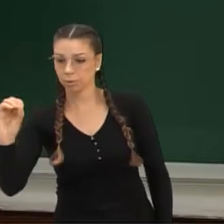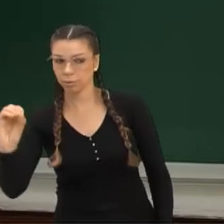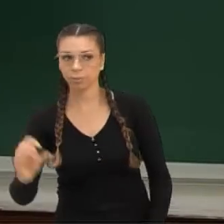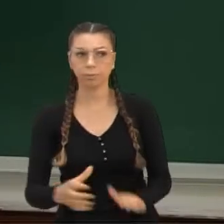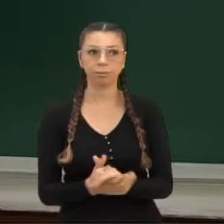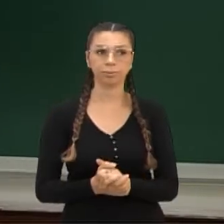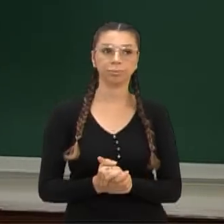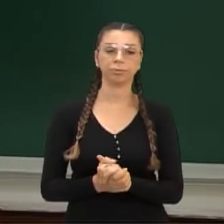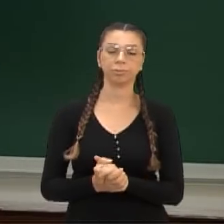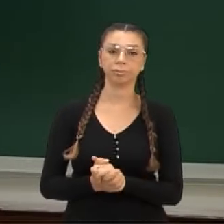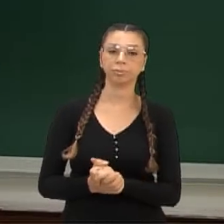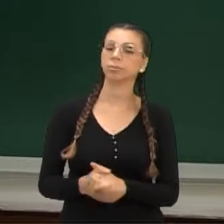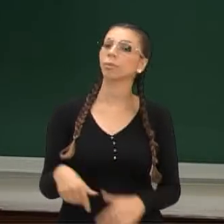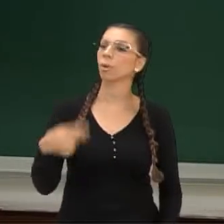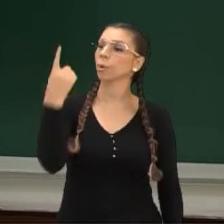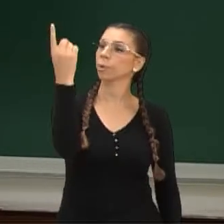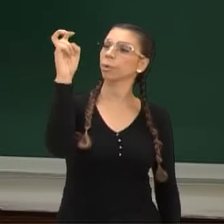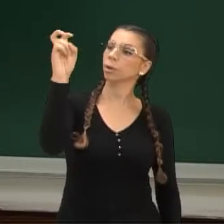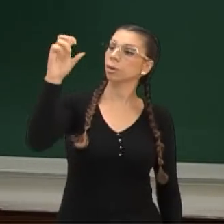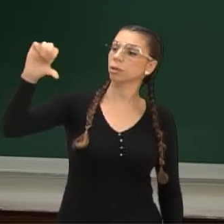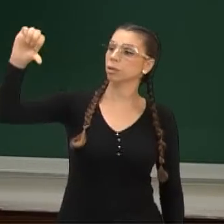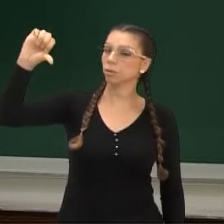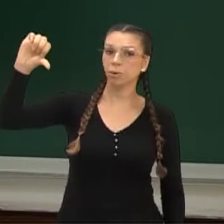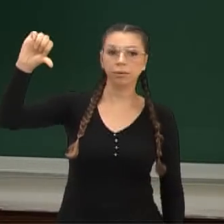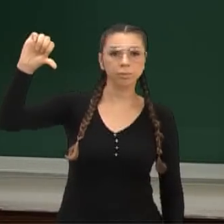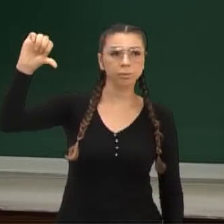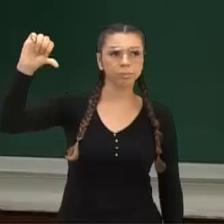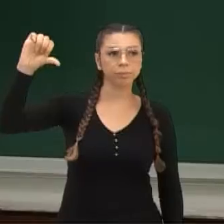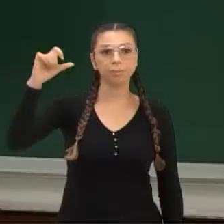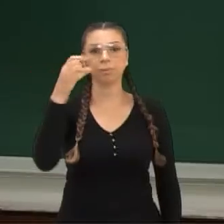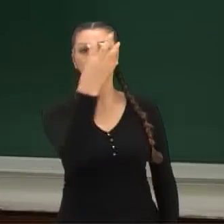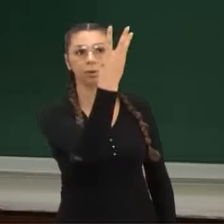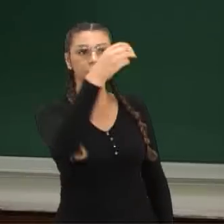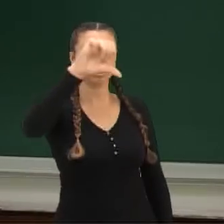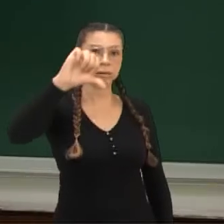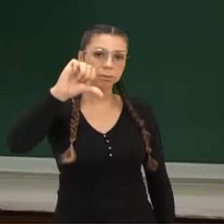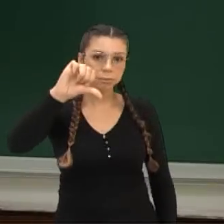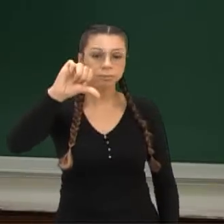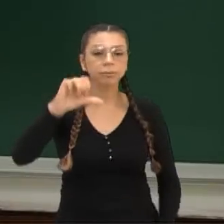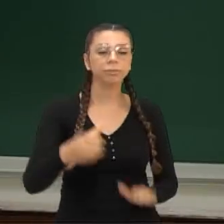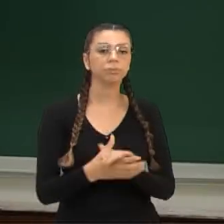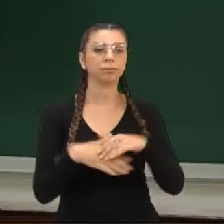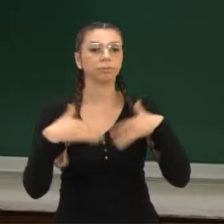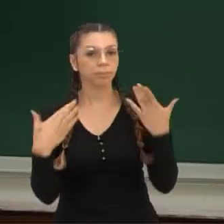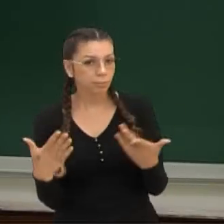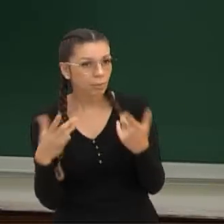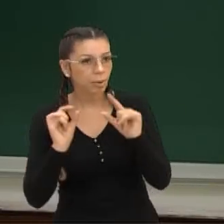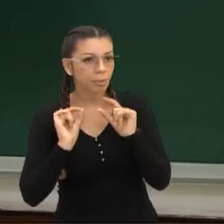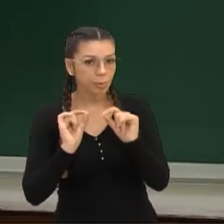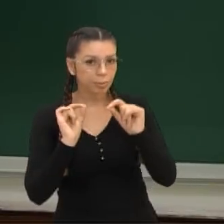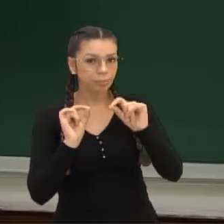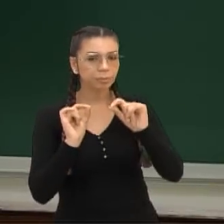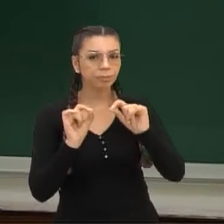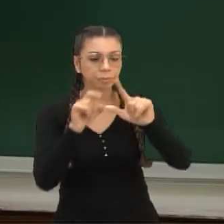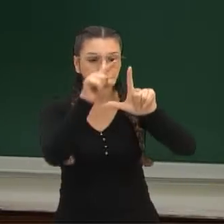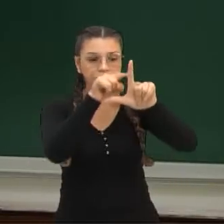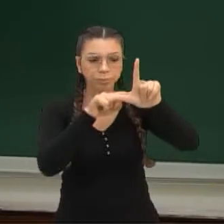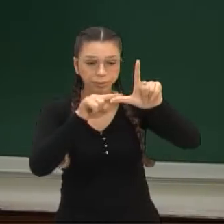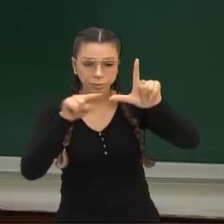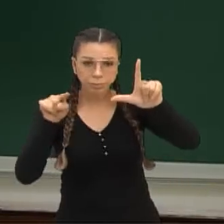Coordenada 15 e 9 e coordenada 3 e 9. Então, olha lá, nosso paralelogramo